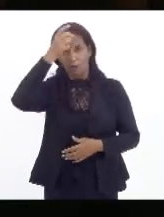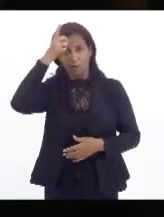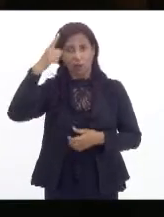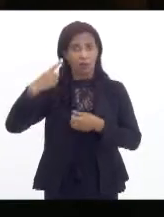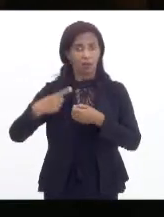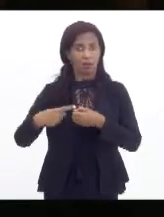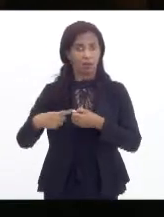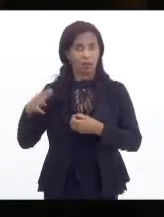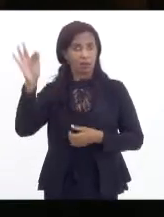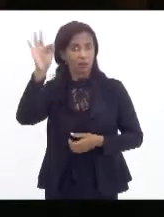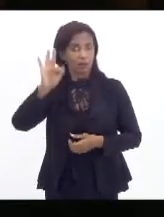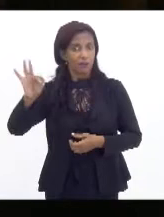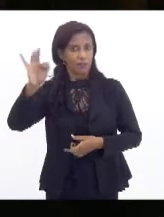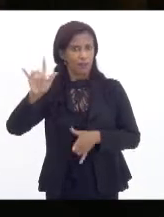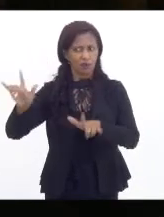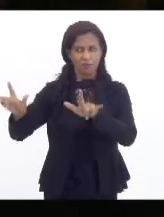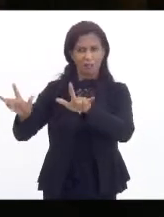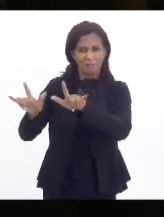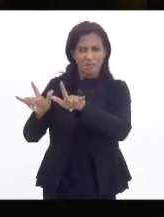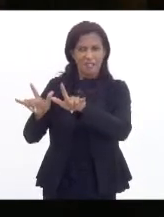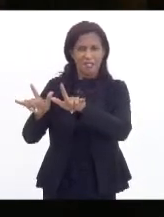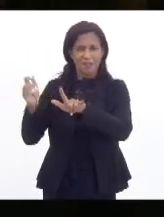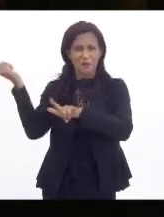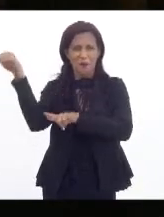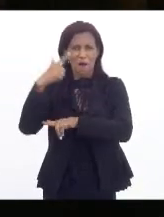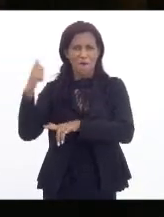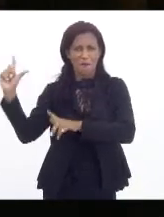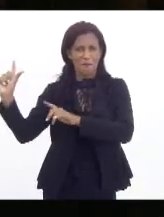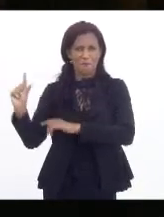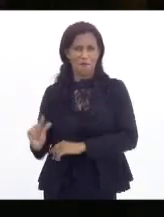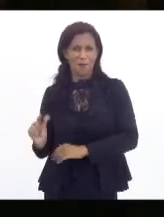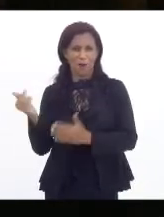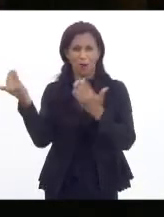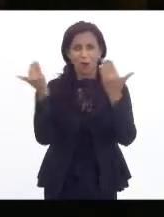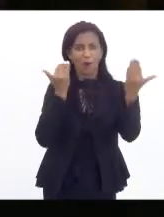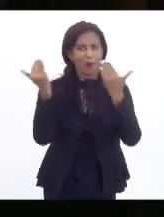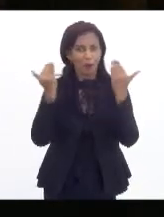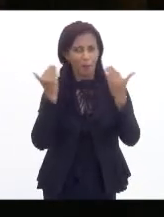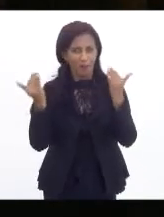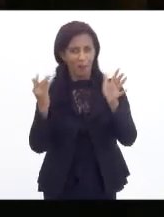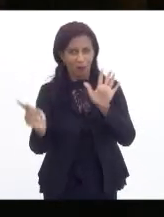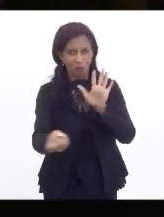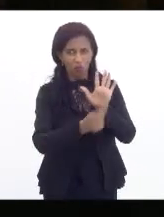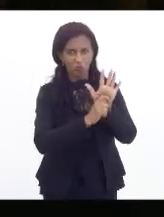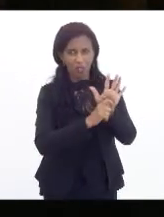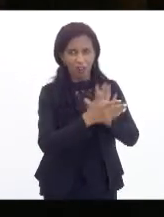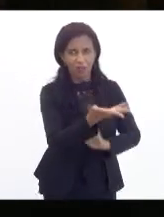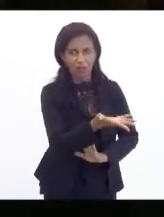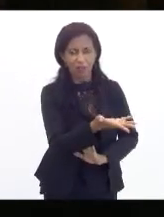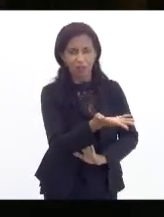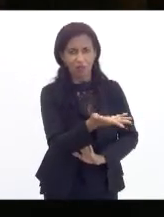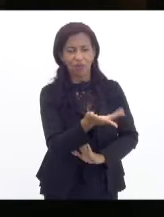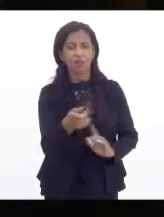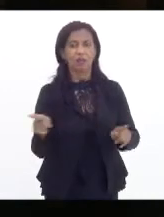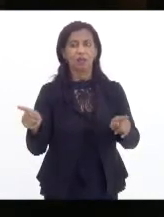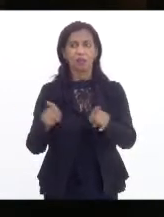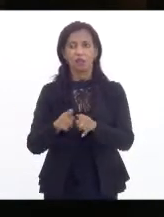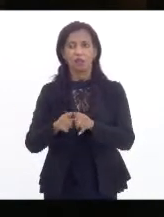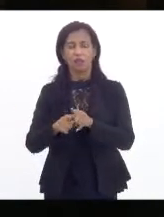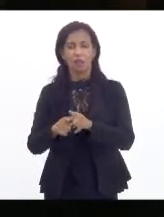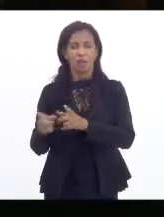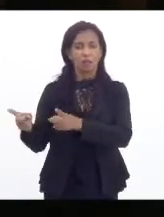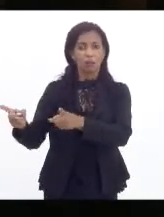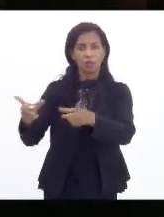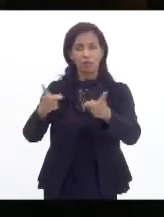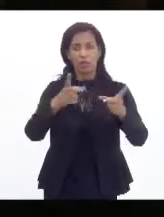federal. Então, a milícia não é um mal menor. A milícia, comparado com o narcotráfico, inclusive ao varejo